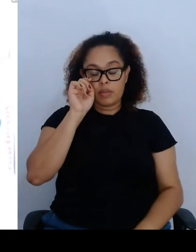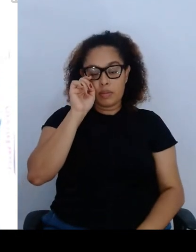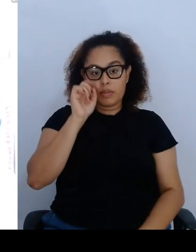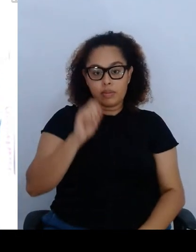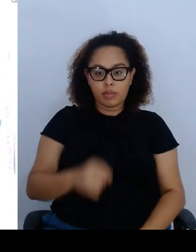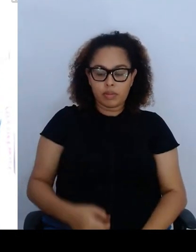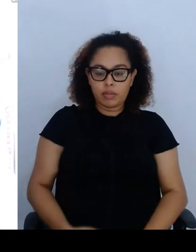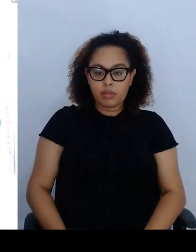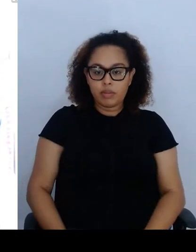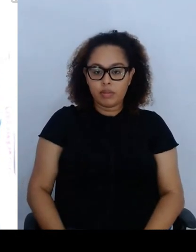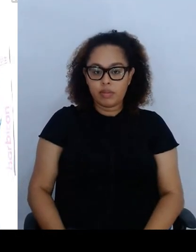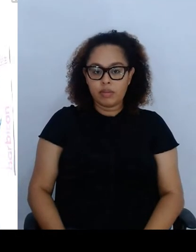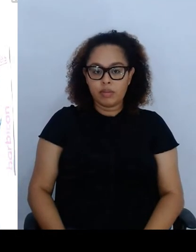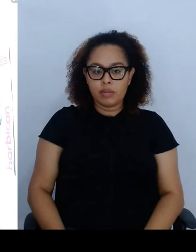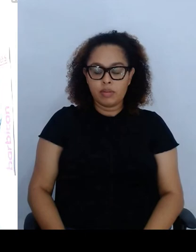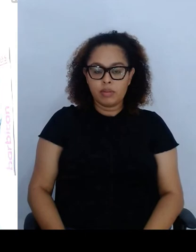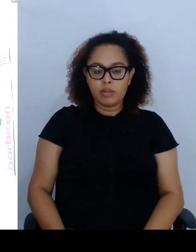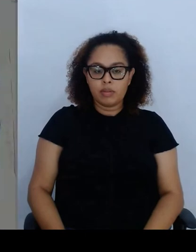amigão